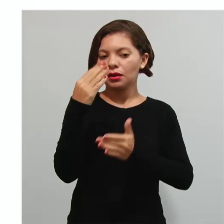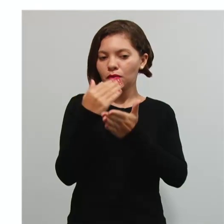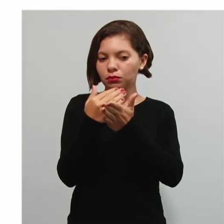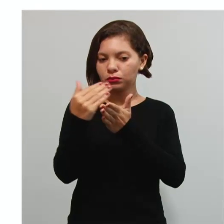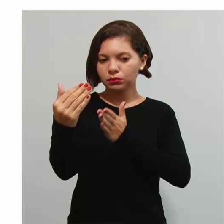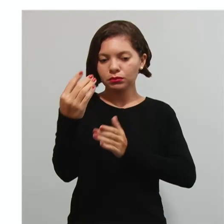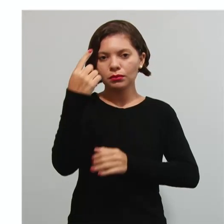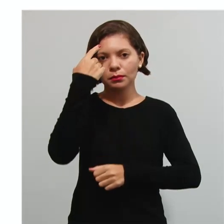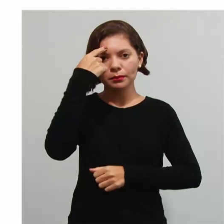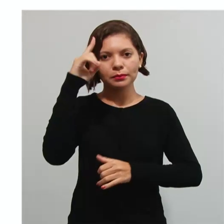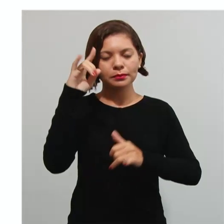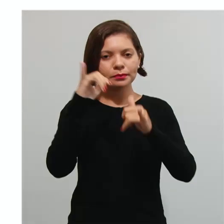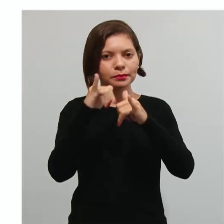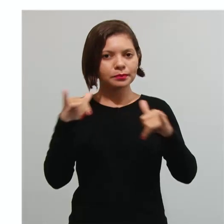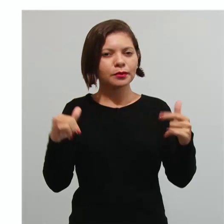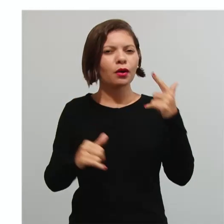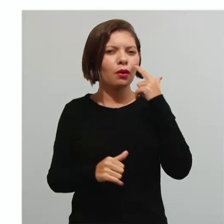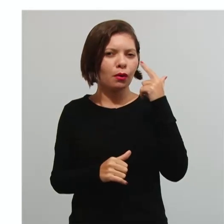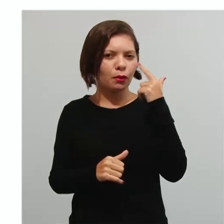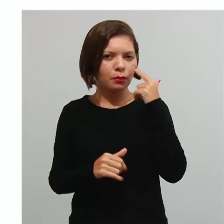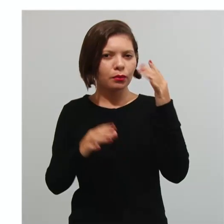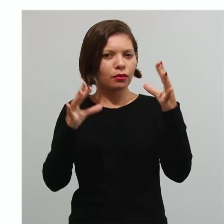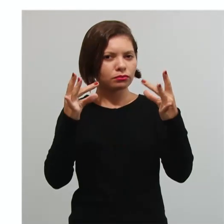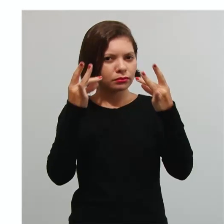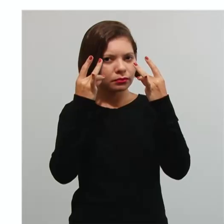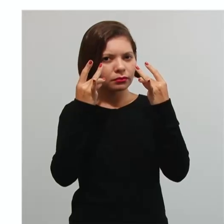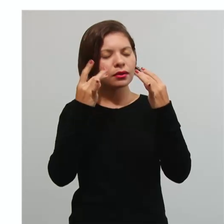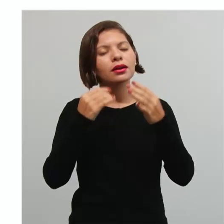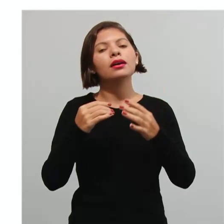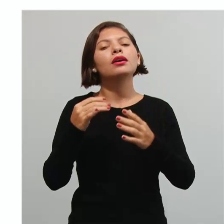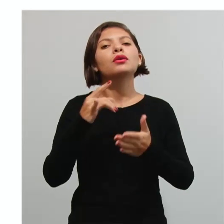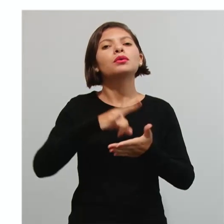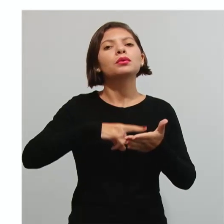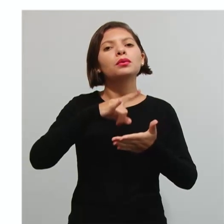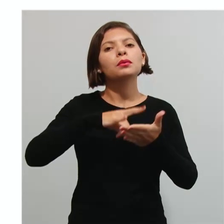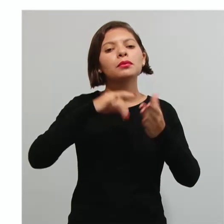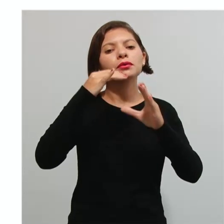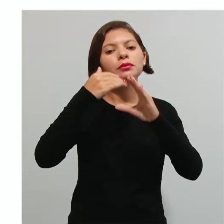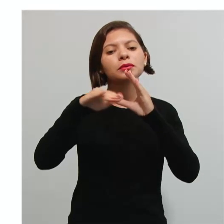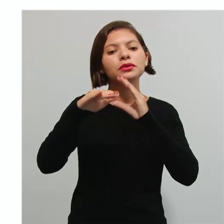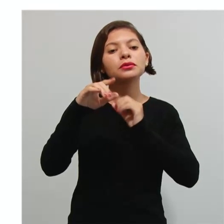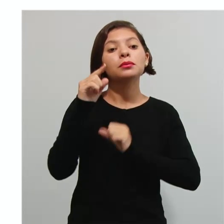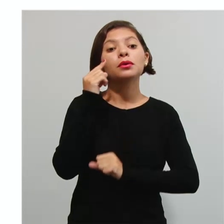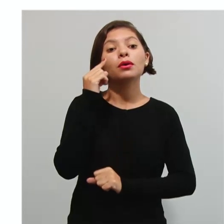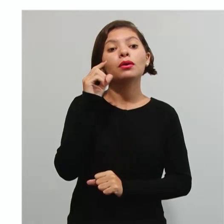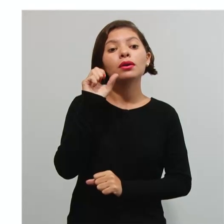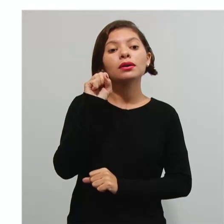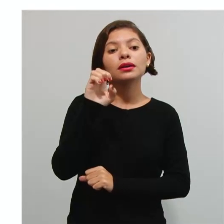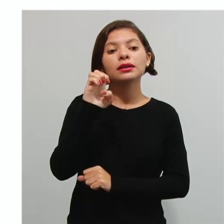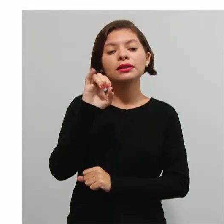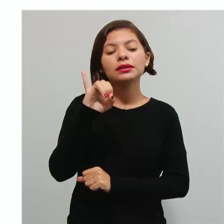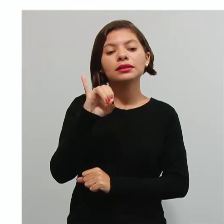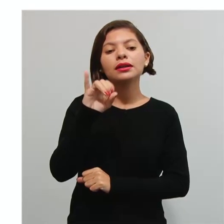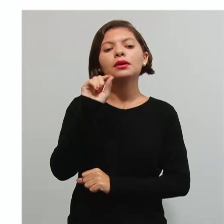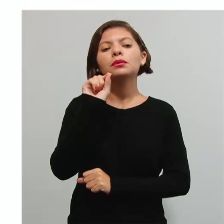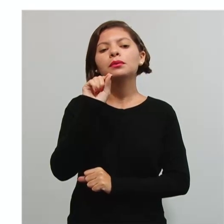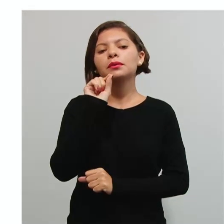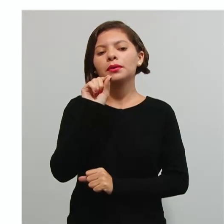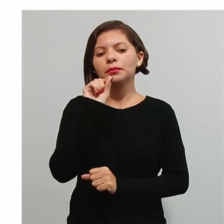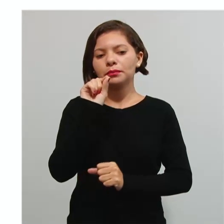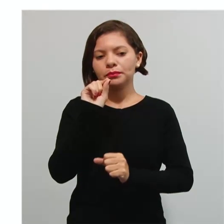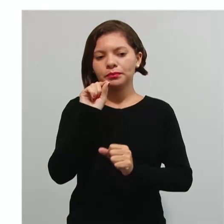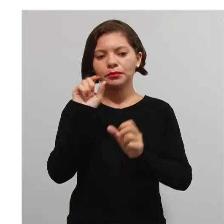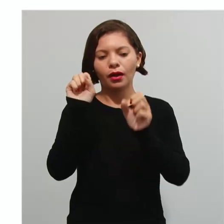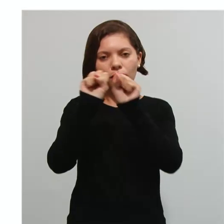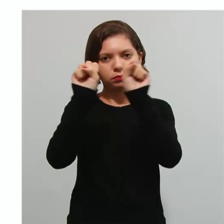publicação. Aqui, ó, nós temos um documento que foi emitido pelo SEI, que é aquele